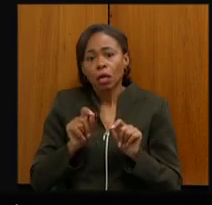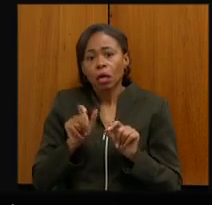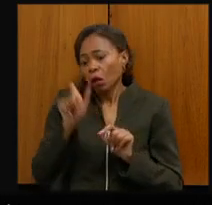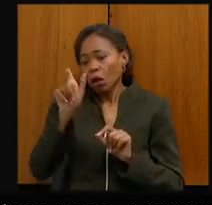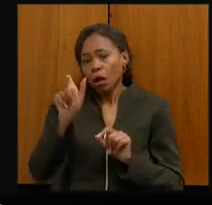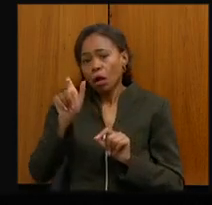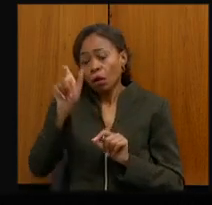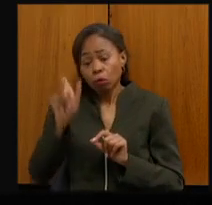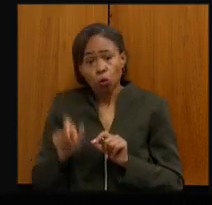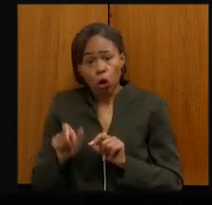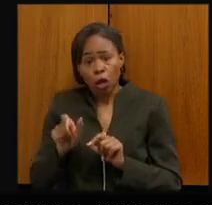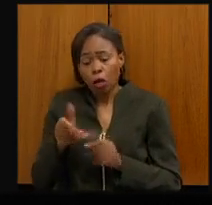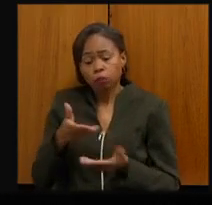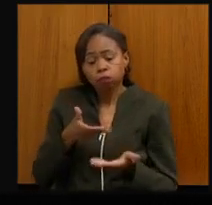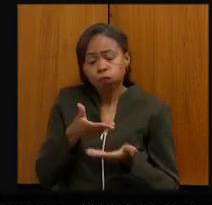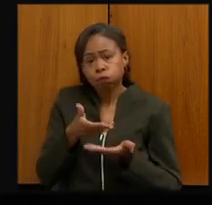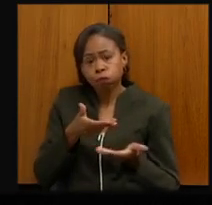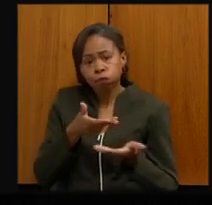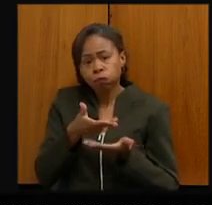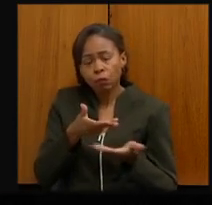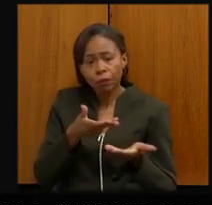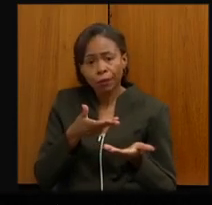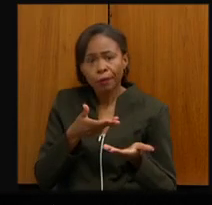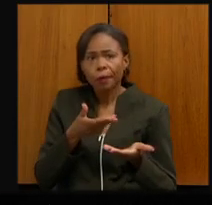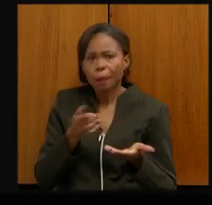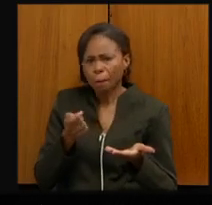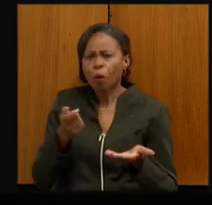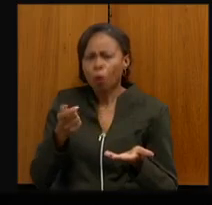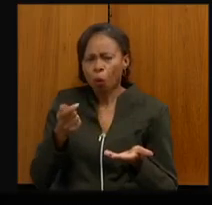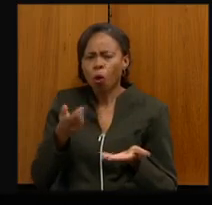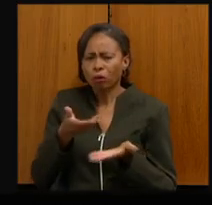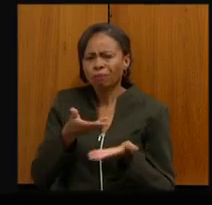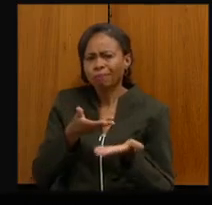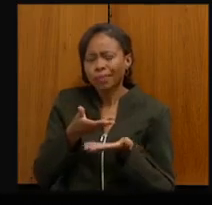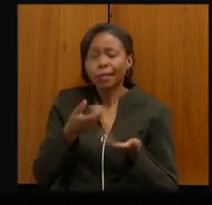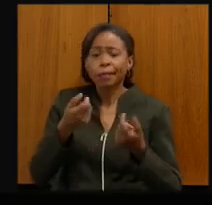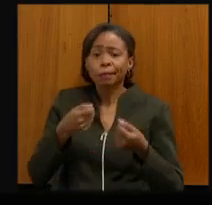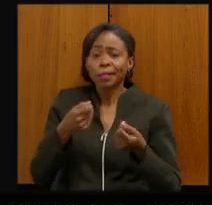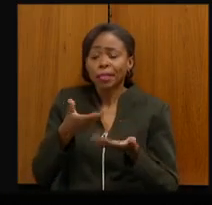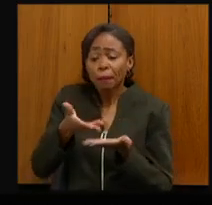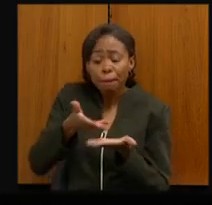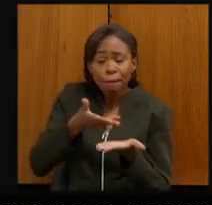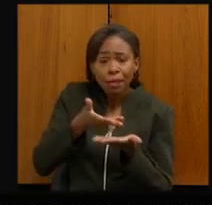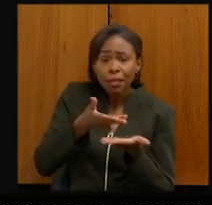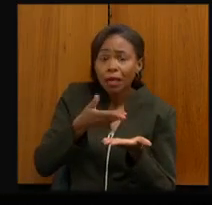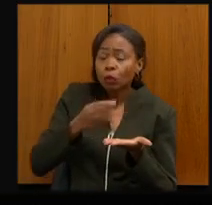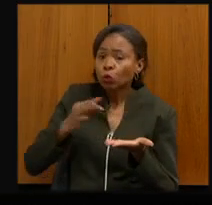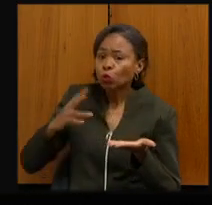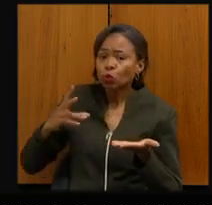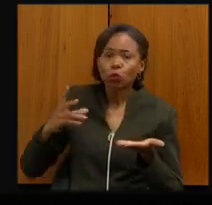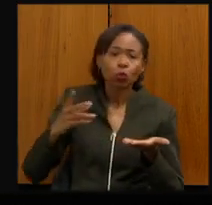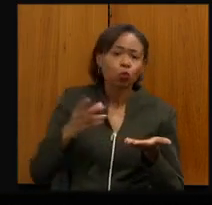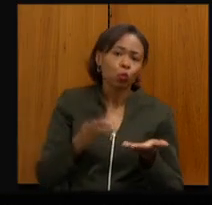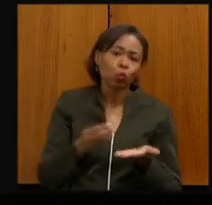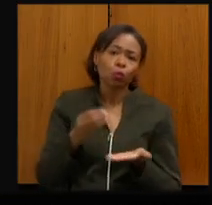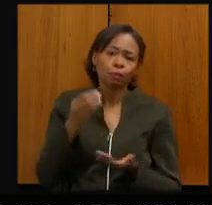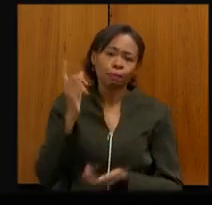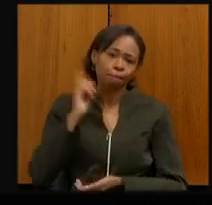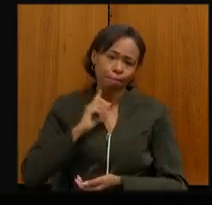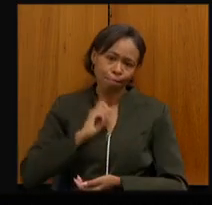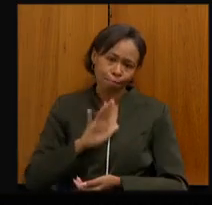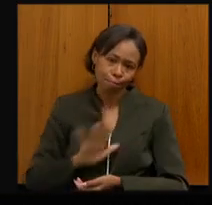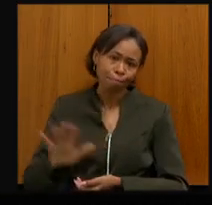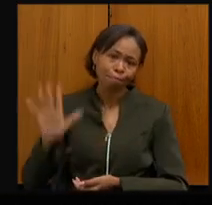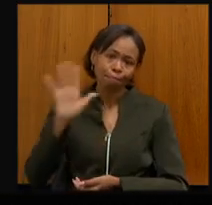né que são poucos né que tem que mediar todas as demandas do Estado de Minas então isso às vezes